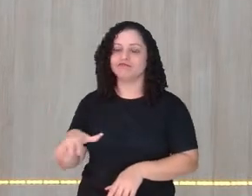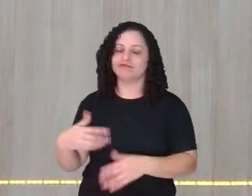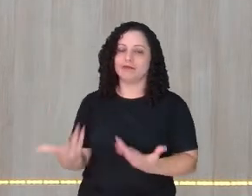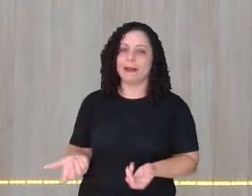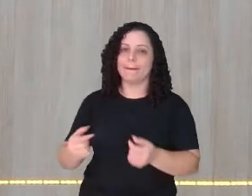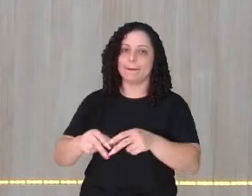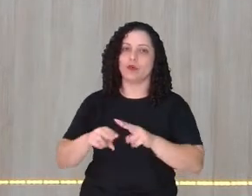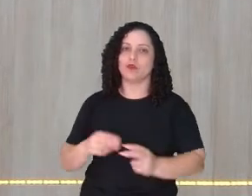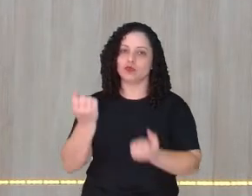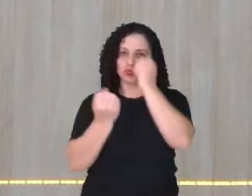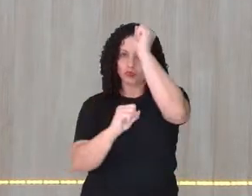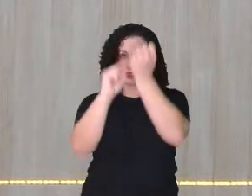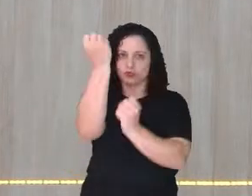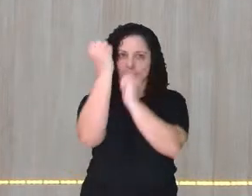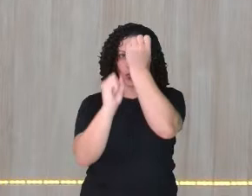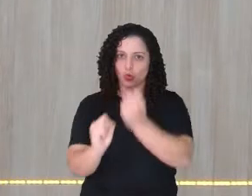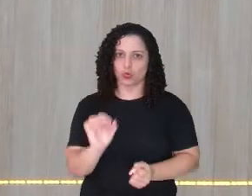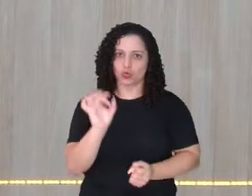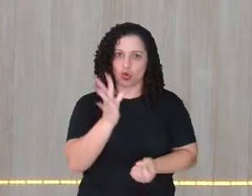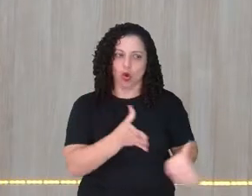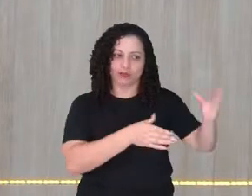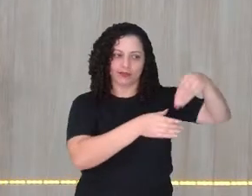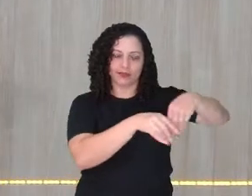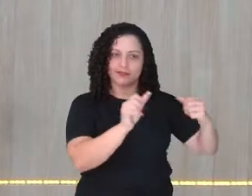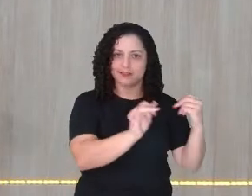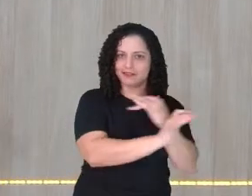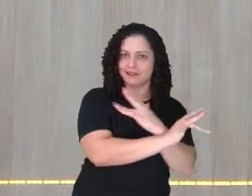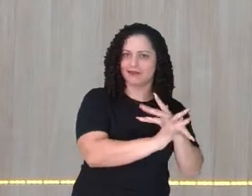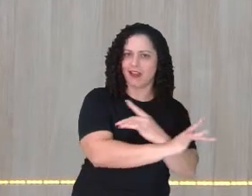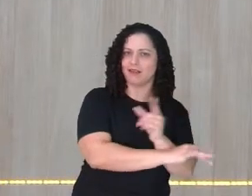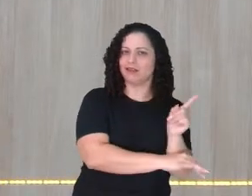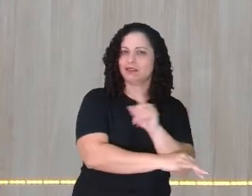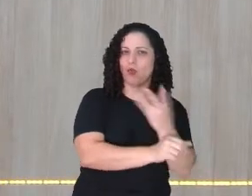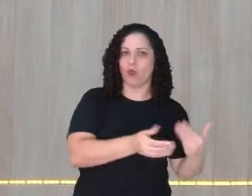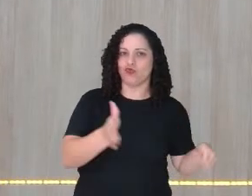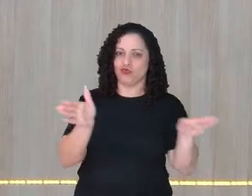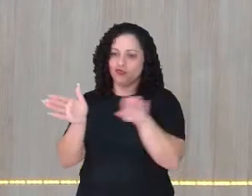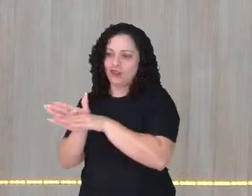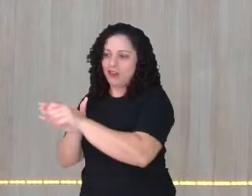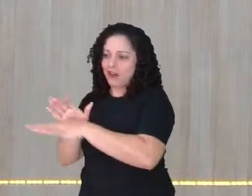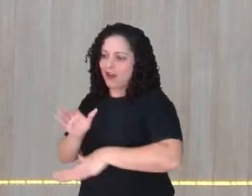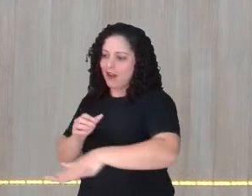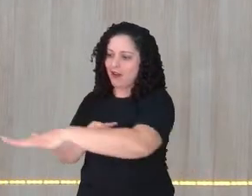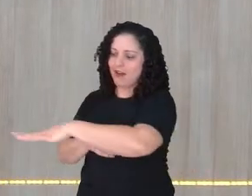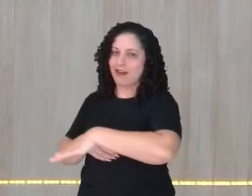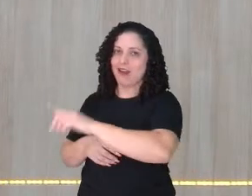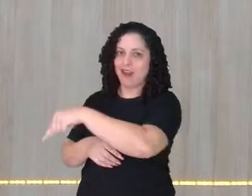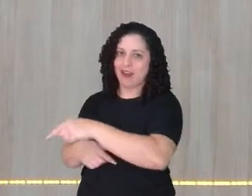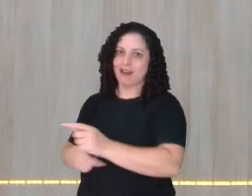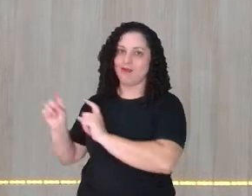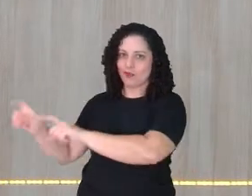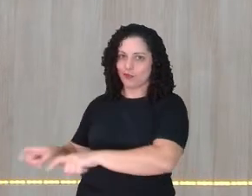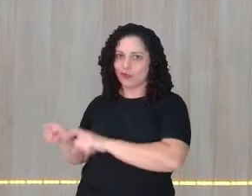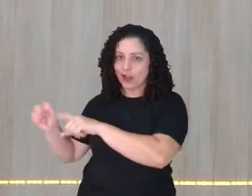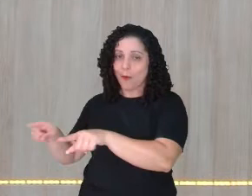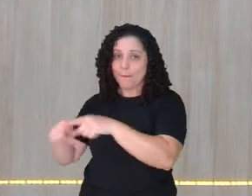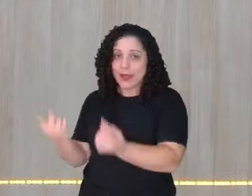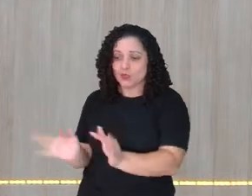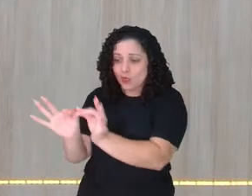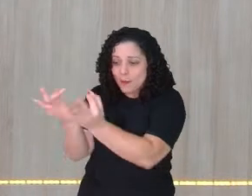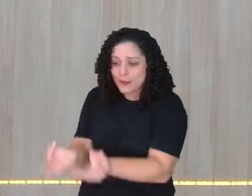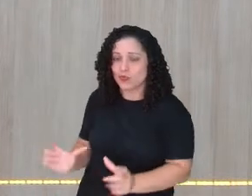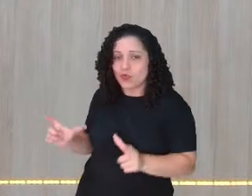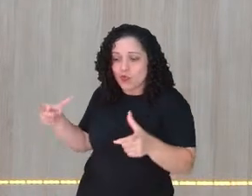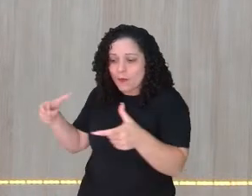ela não só ficou na cidade, né, ela também foi para essas áreas rurais. E aí esse pequeno produtor ficou